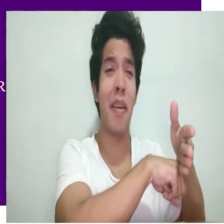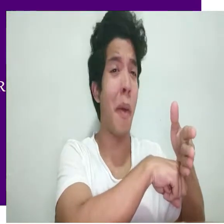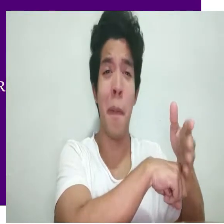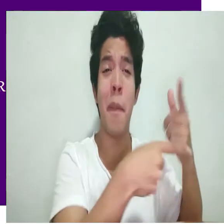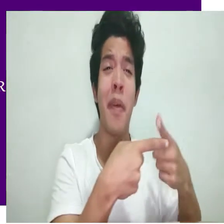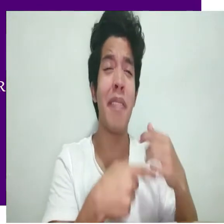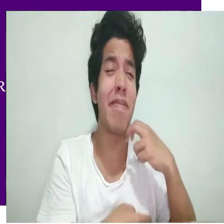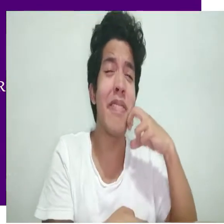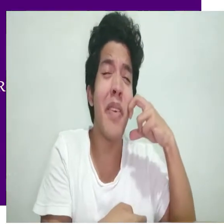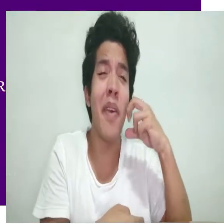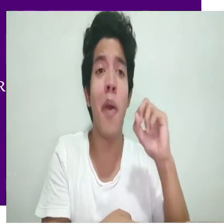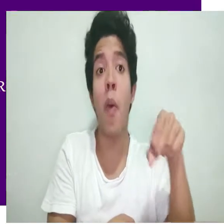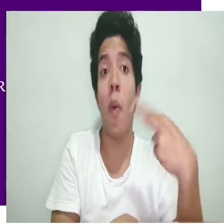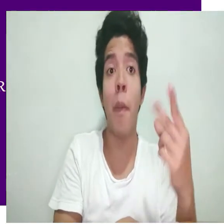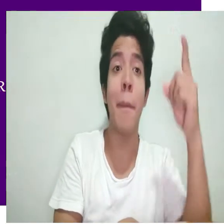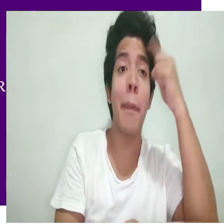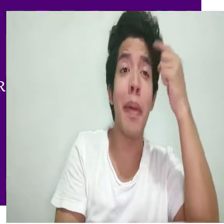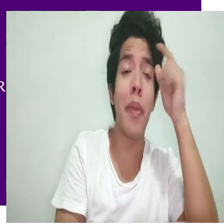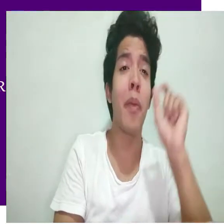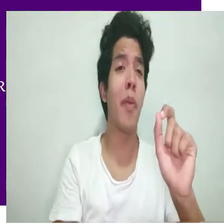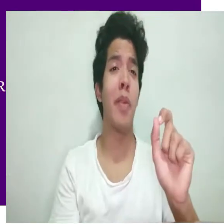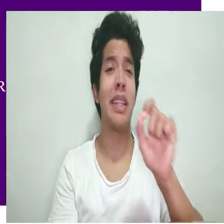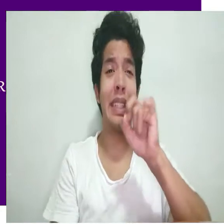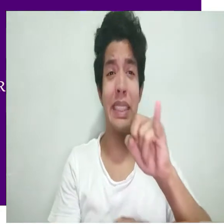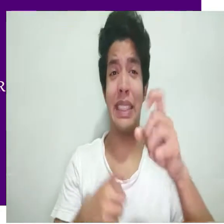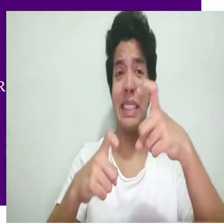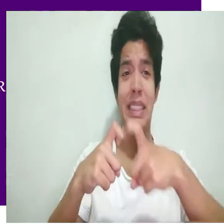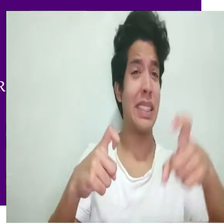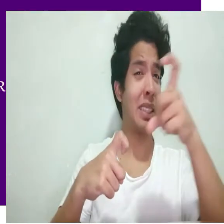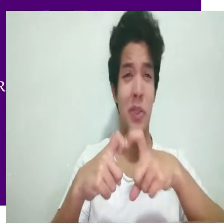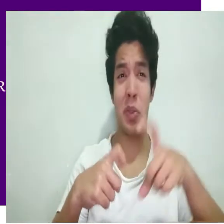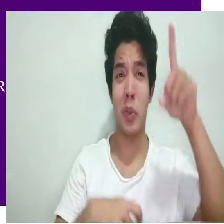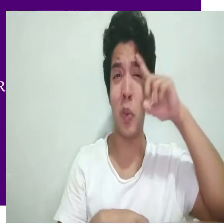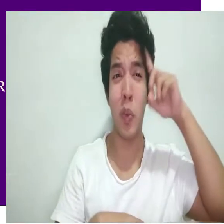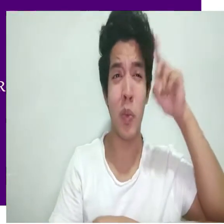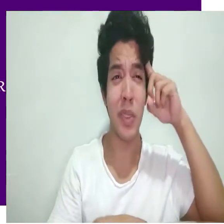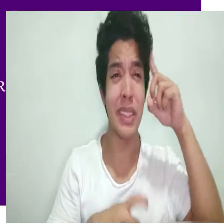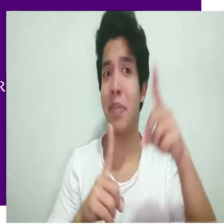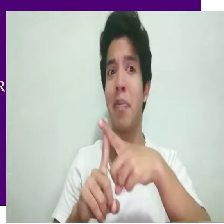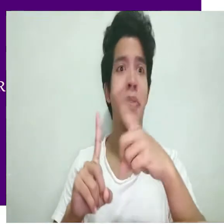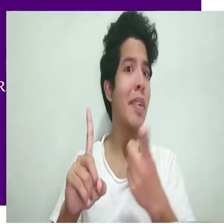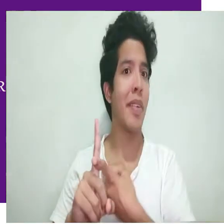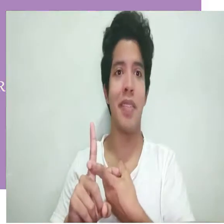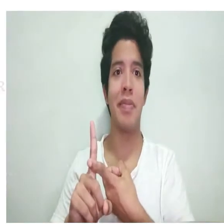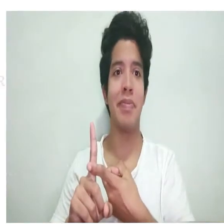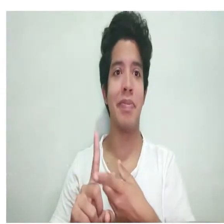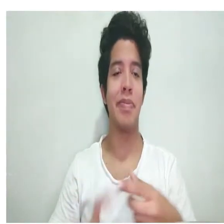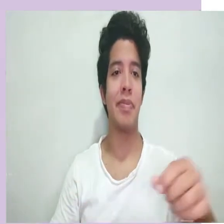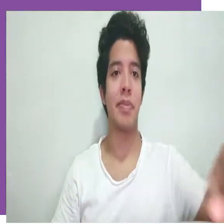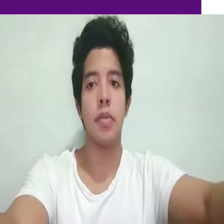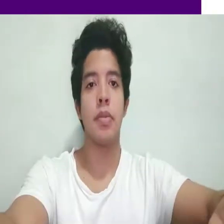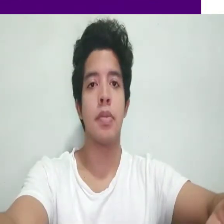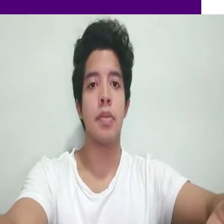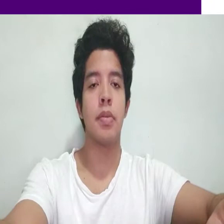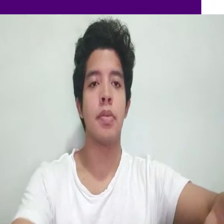médico, o desejo de engravidar e a crença de não engravidar por não ter relações sexuais diariamente.